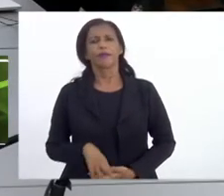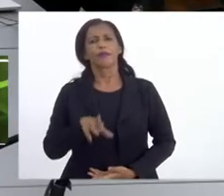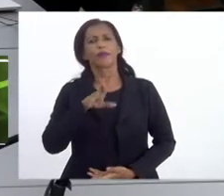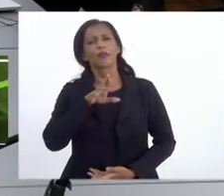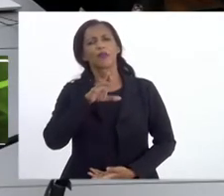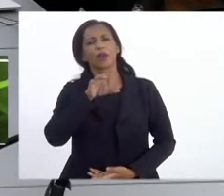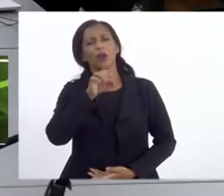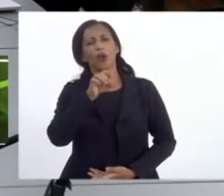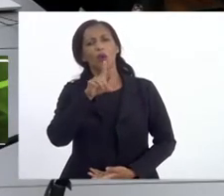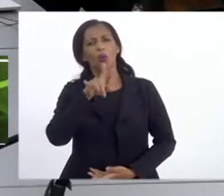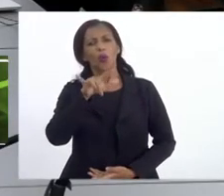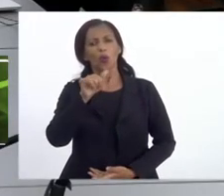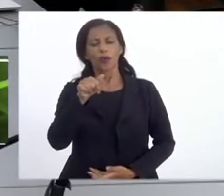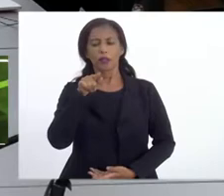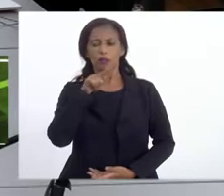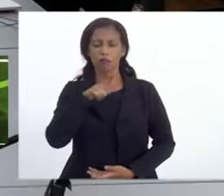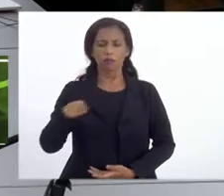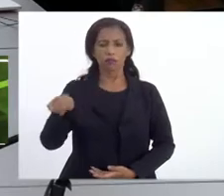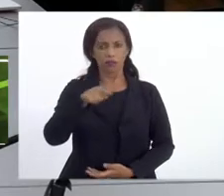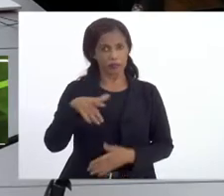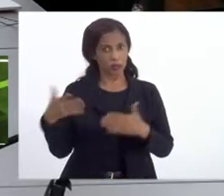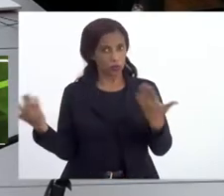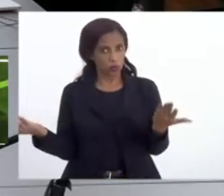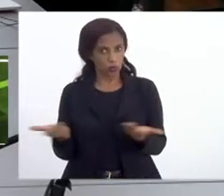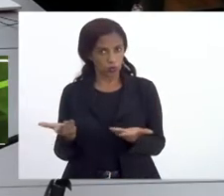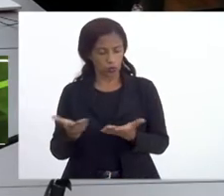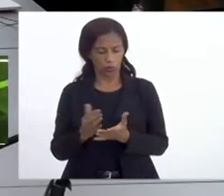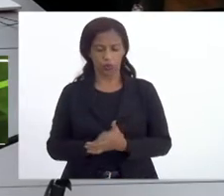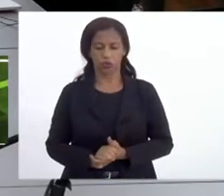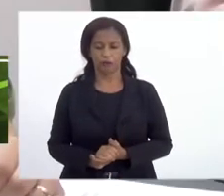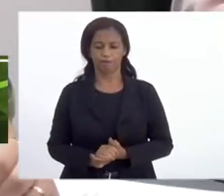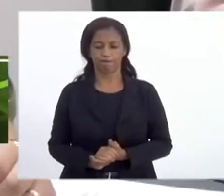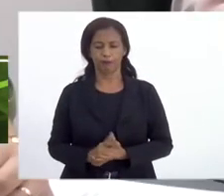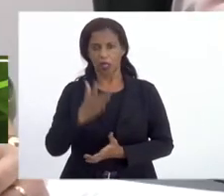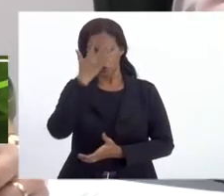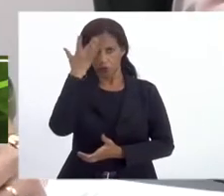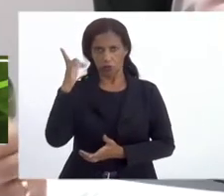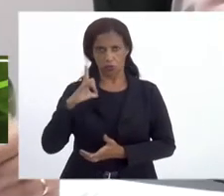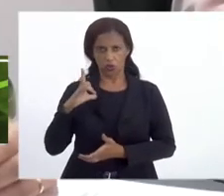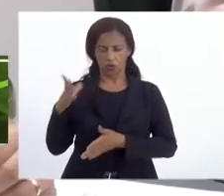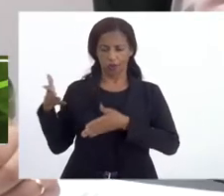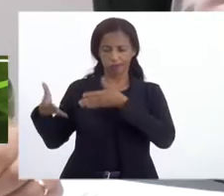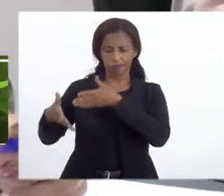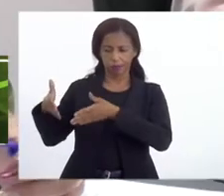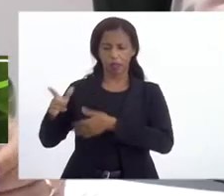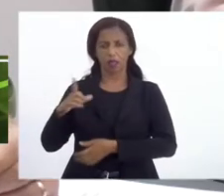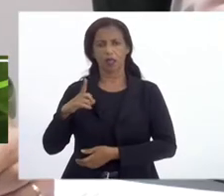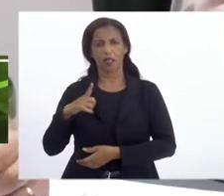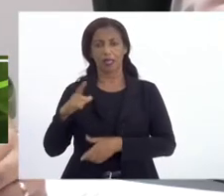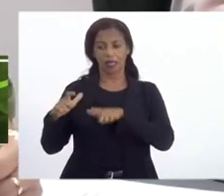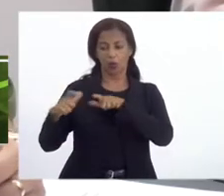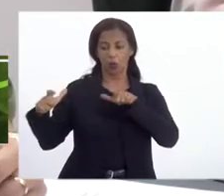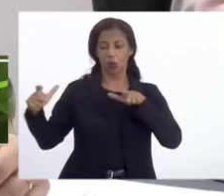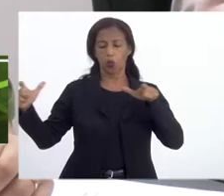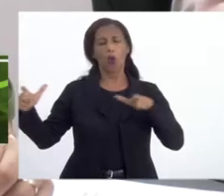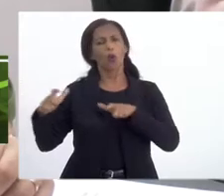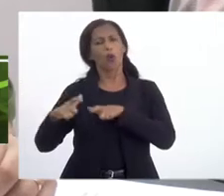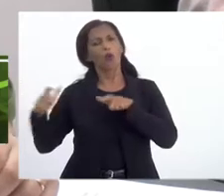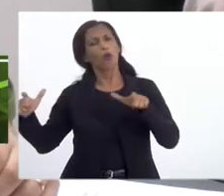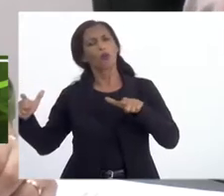a quantidade que vocês atendem hoje e a expansão, qual seria o significativo